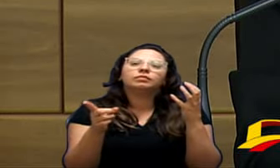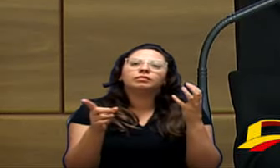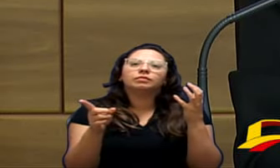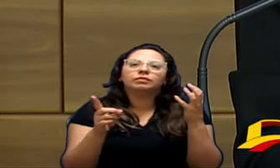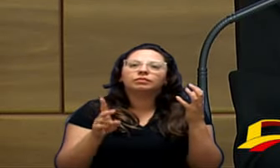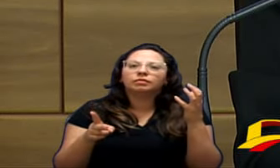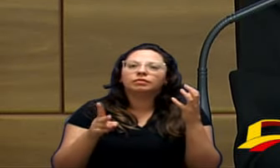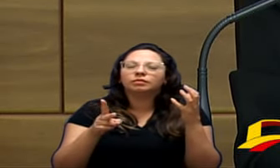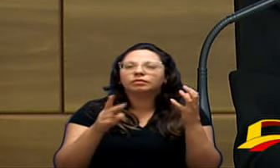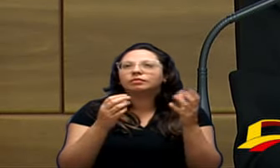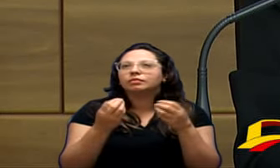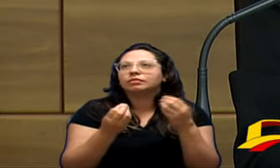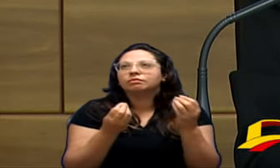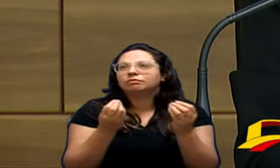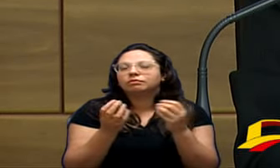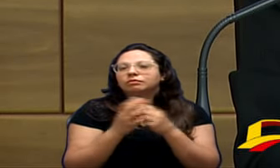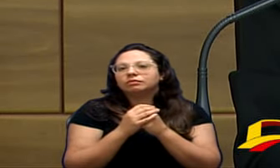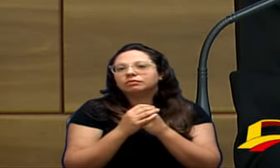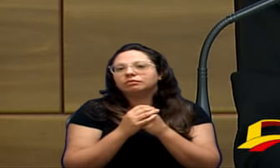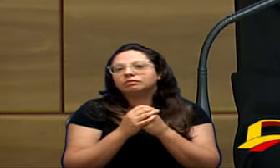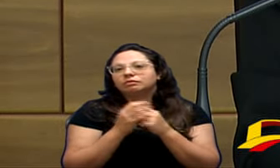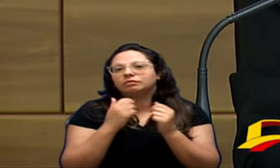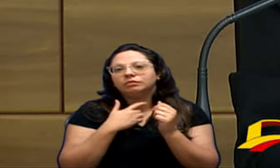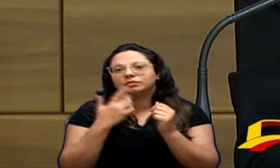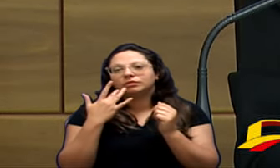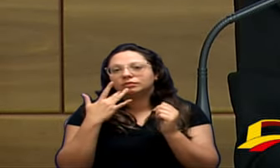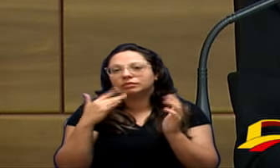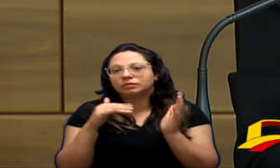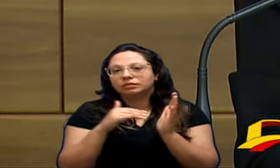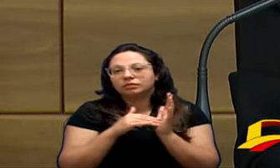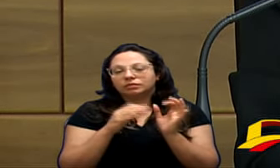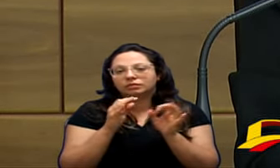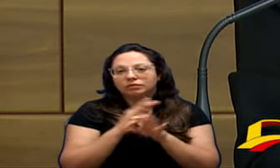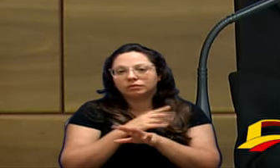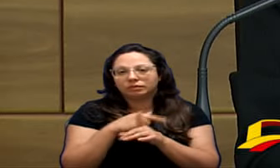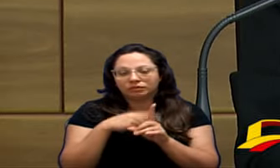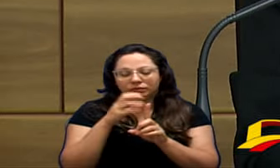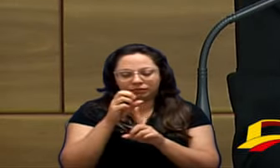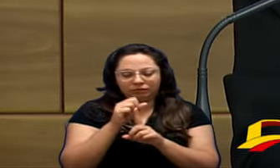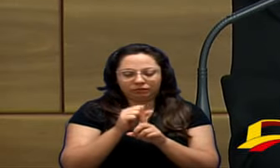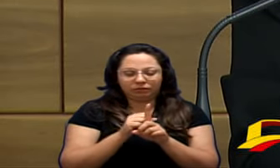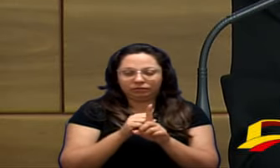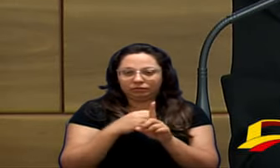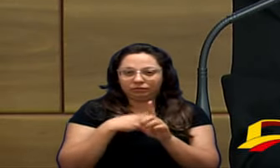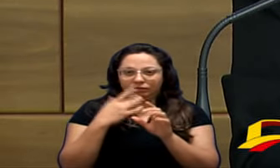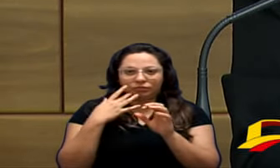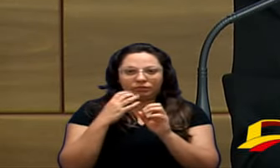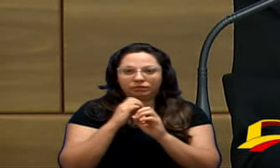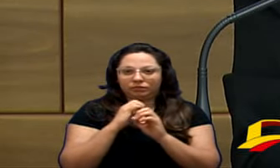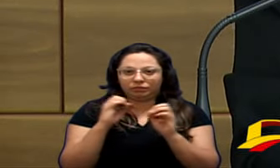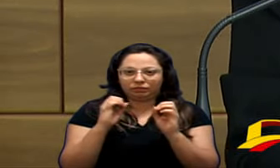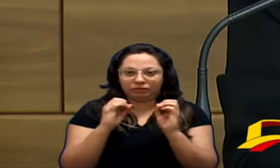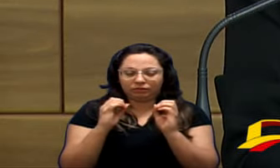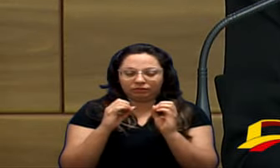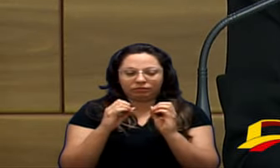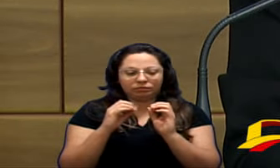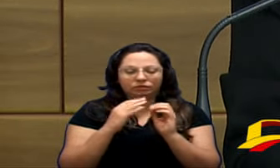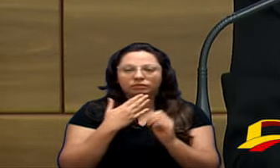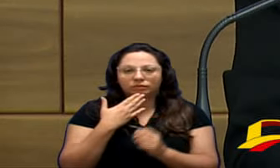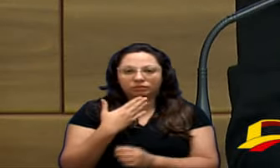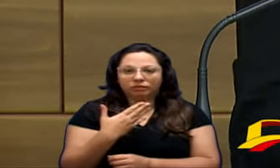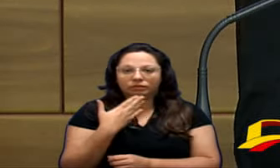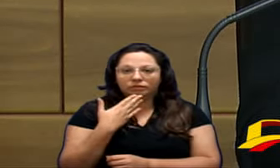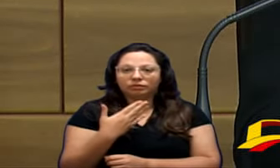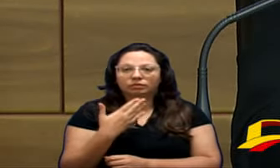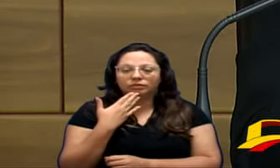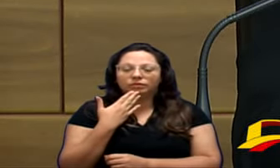forma até muito interessante a gente acredita que até o final desse desse mês agora a gente zere né a quantidade de pedidos e aí